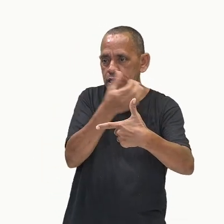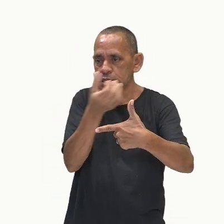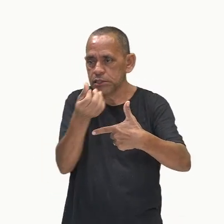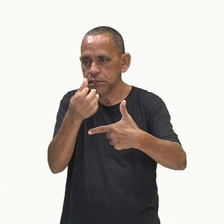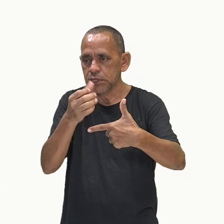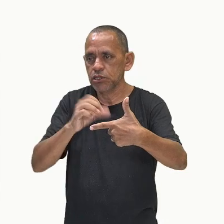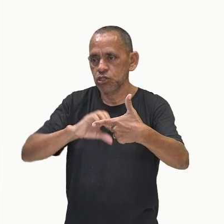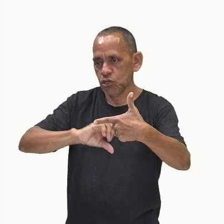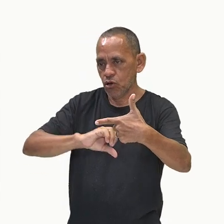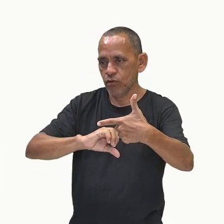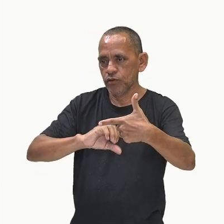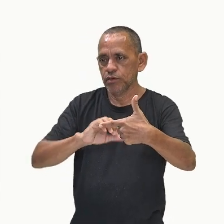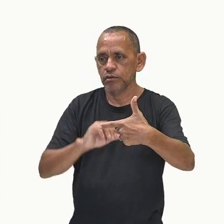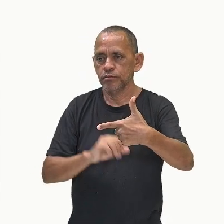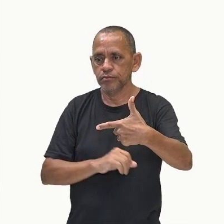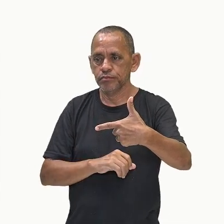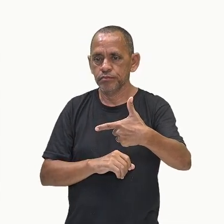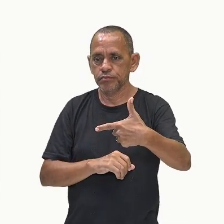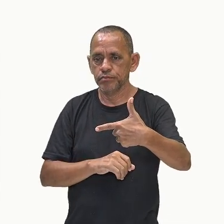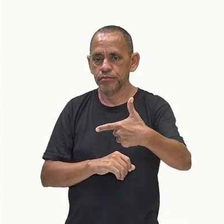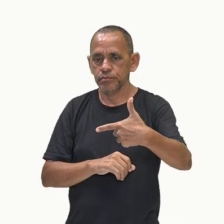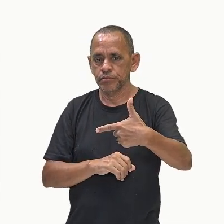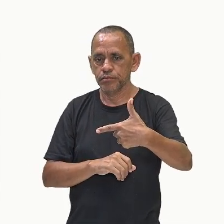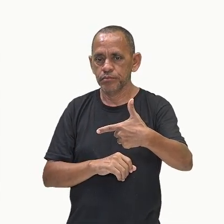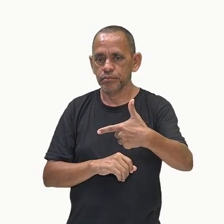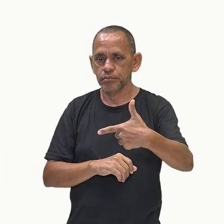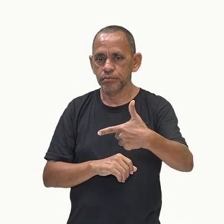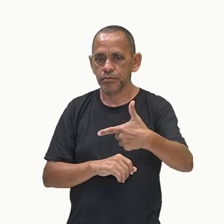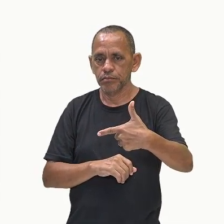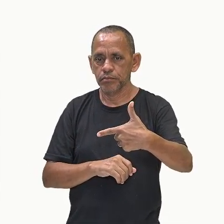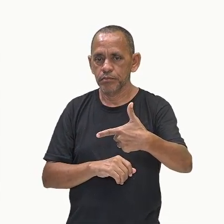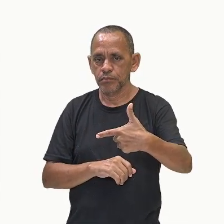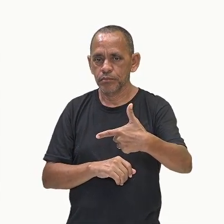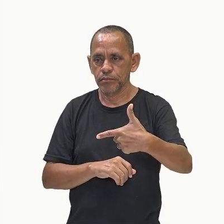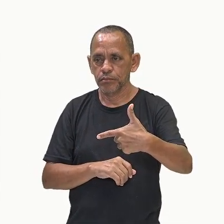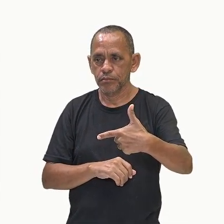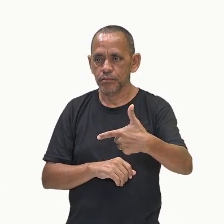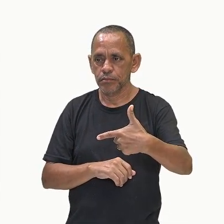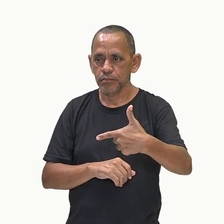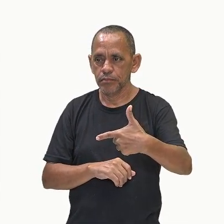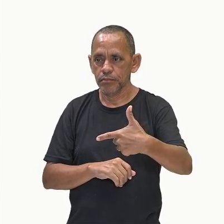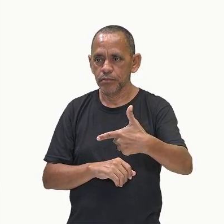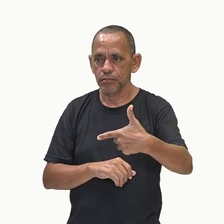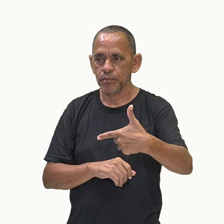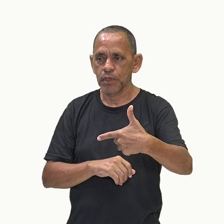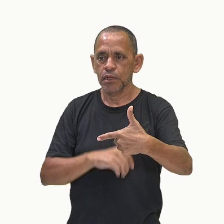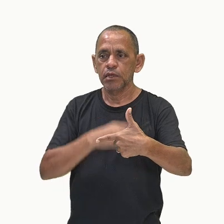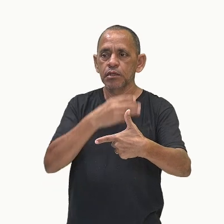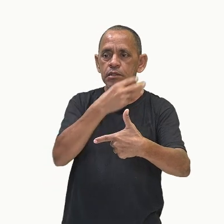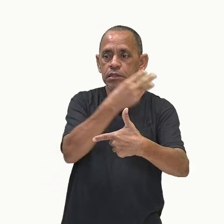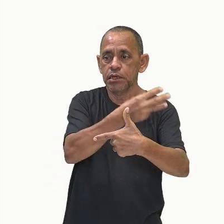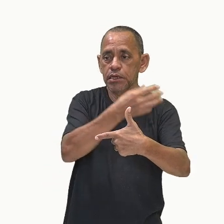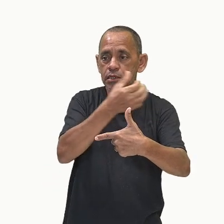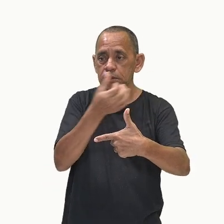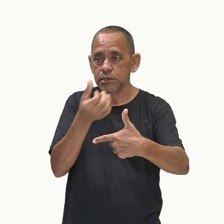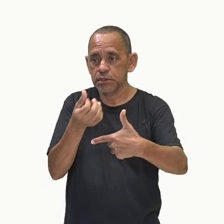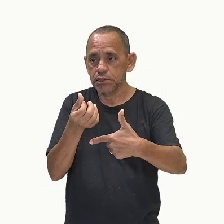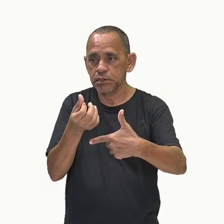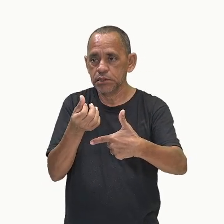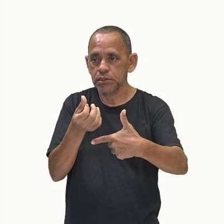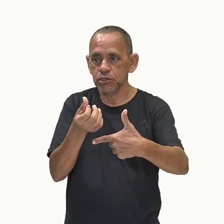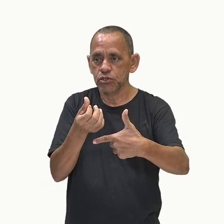Quando o maior lado ao quadrado é maior que a soma do quadrado dos outros